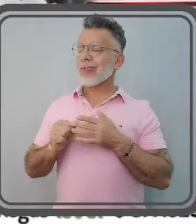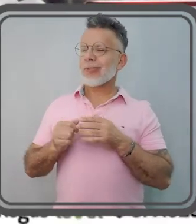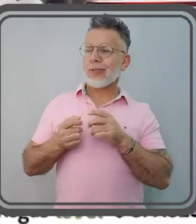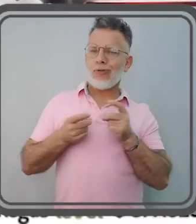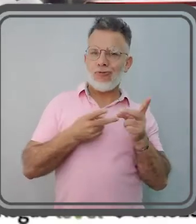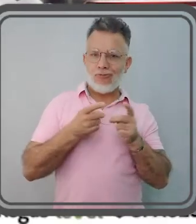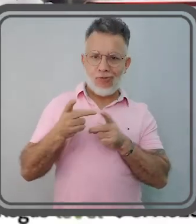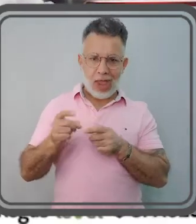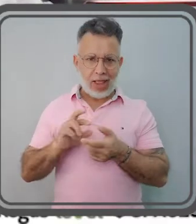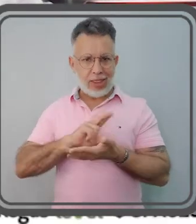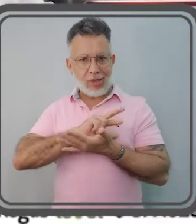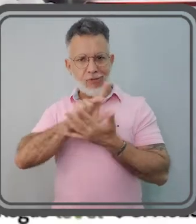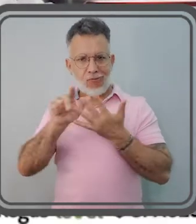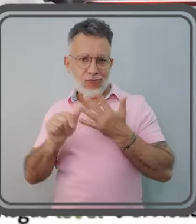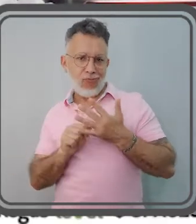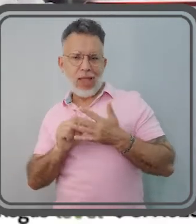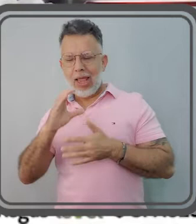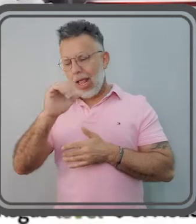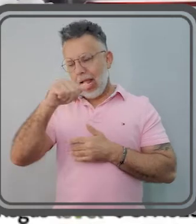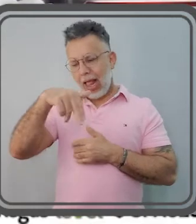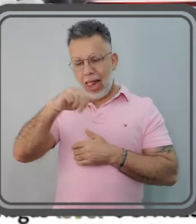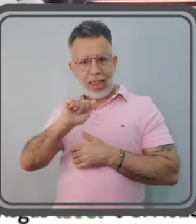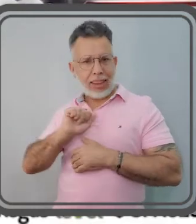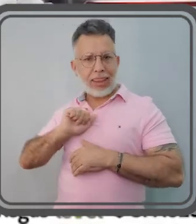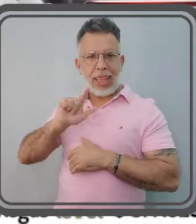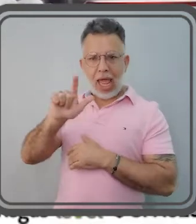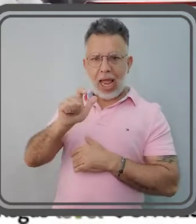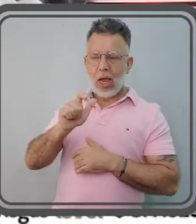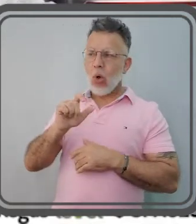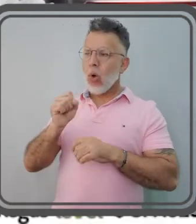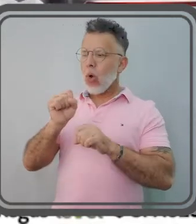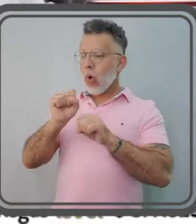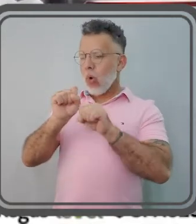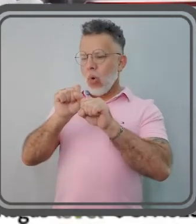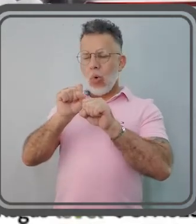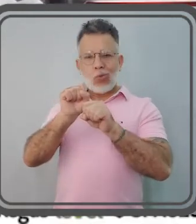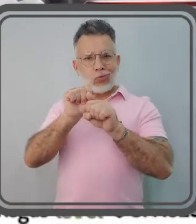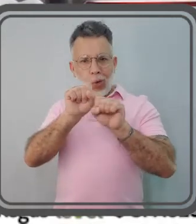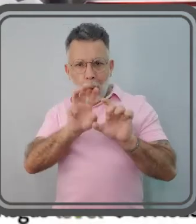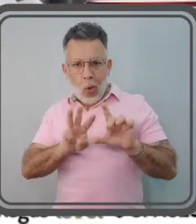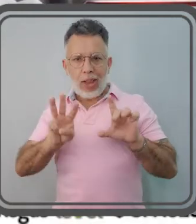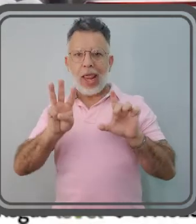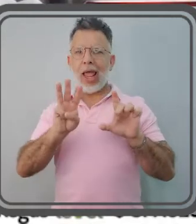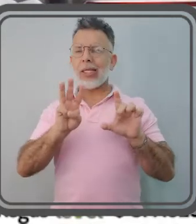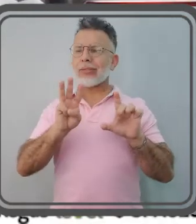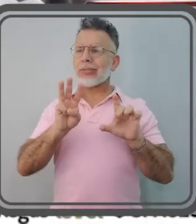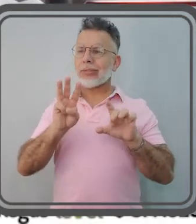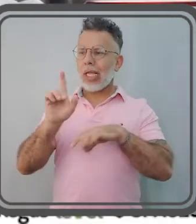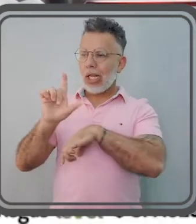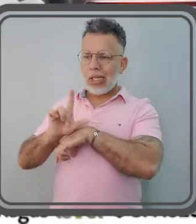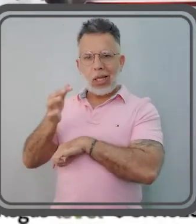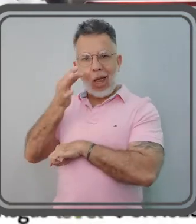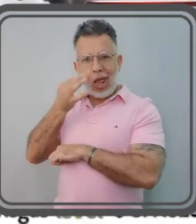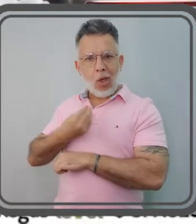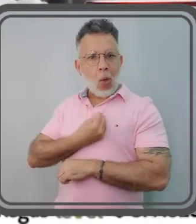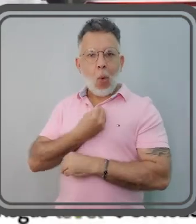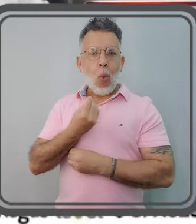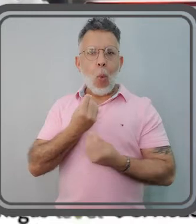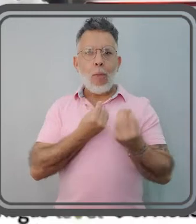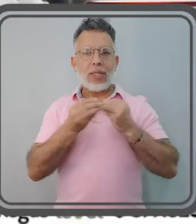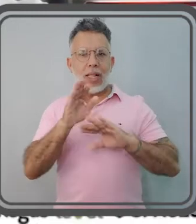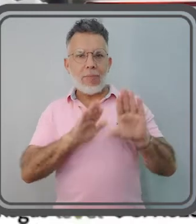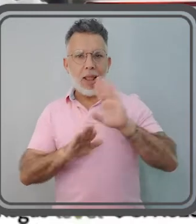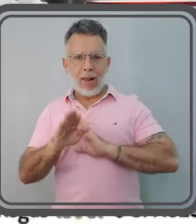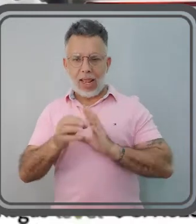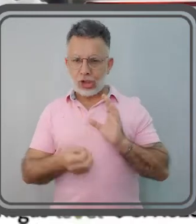online, offline. Como é que você se preparou? Já nasceu praticamente dentro